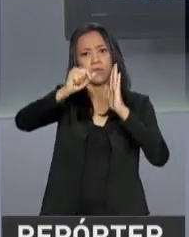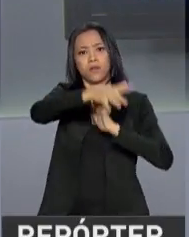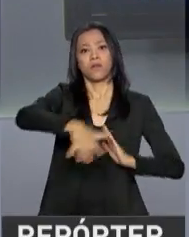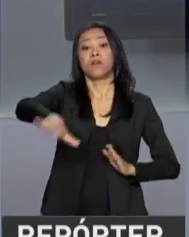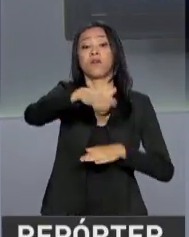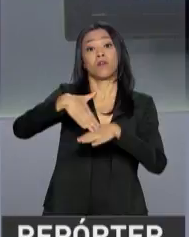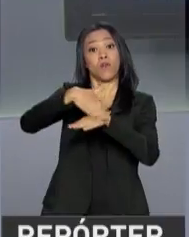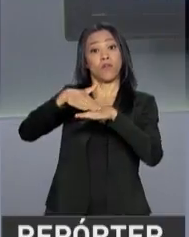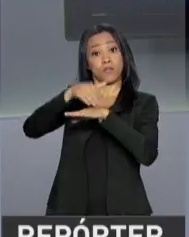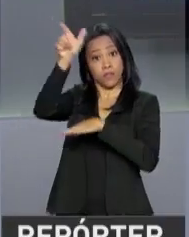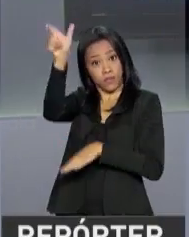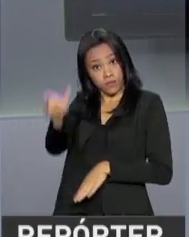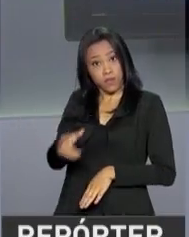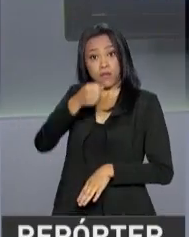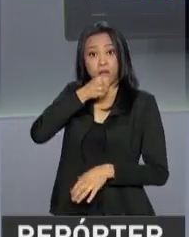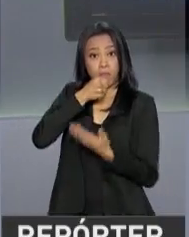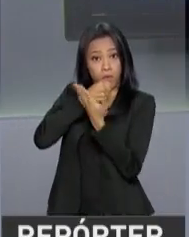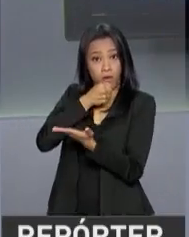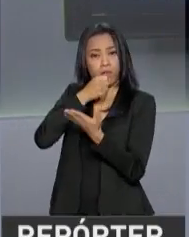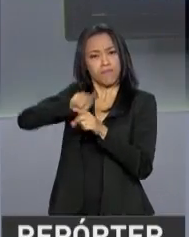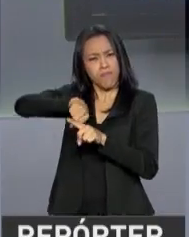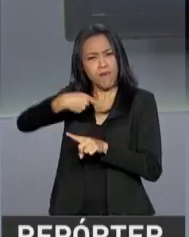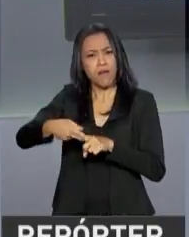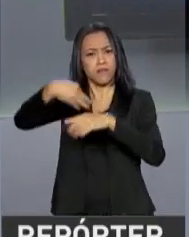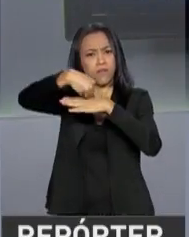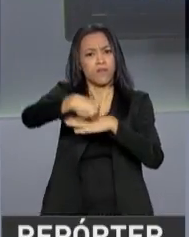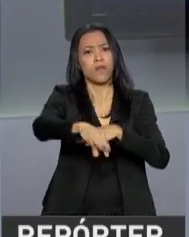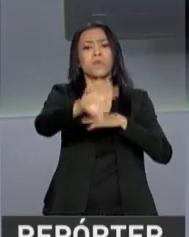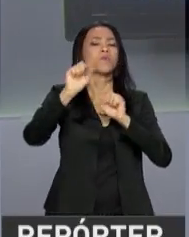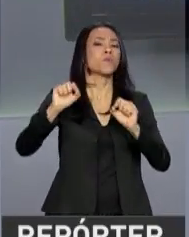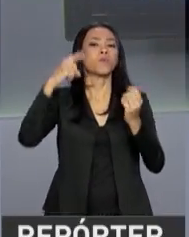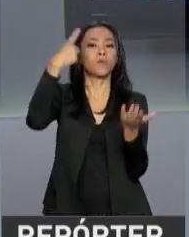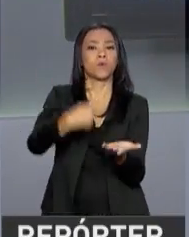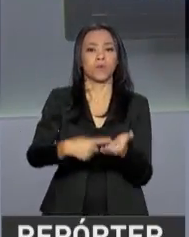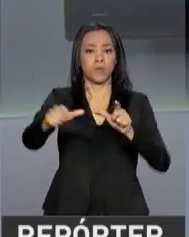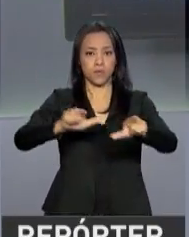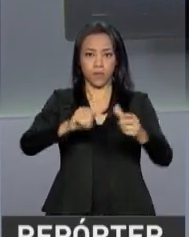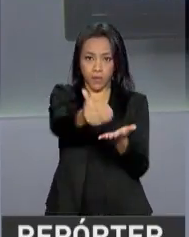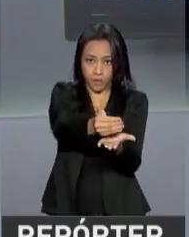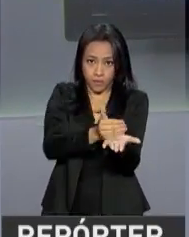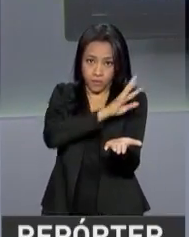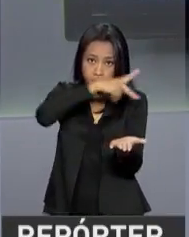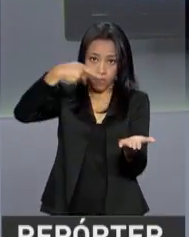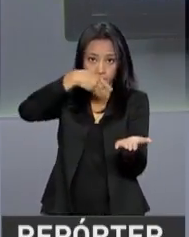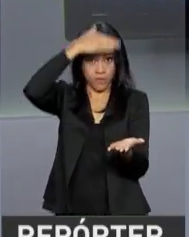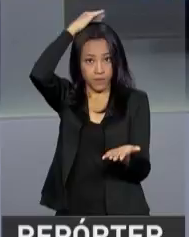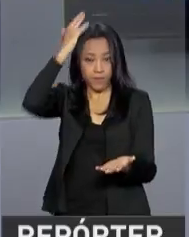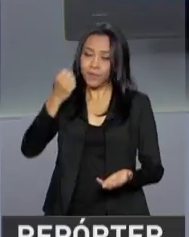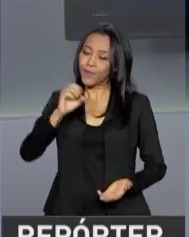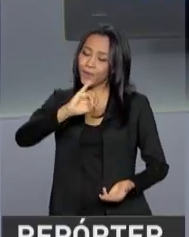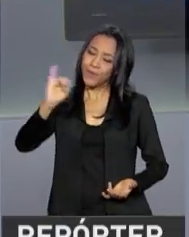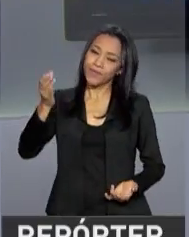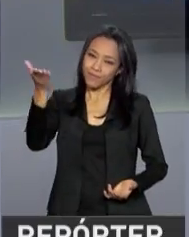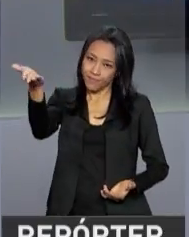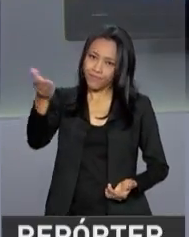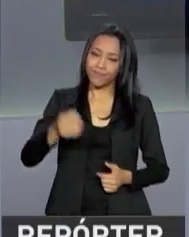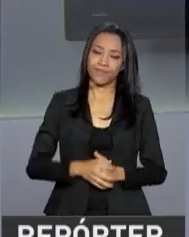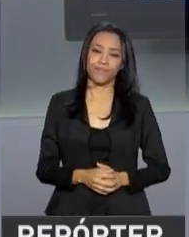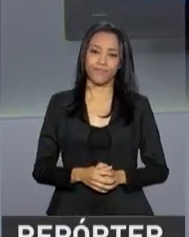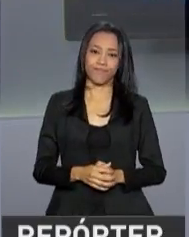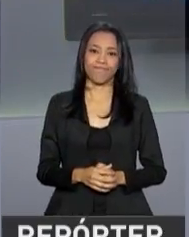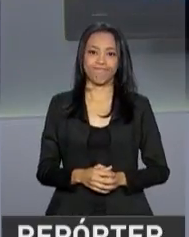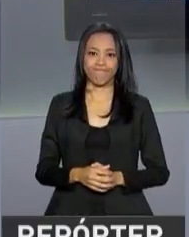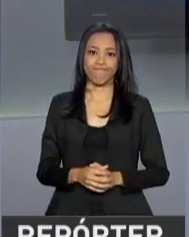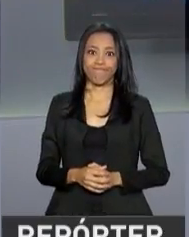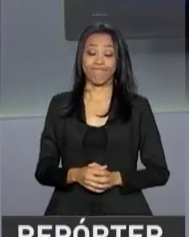ao vivo com a repórter luana karen que traz mais informações da agenda do presidente michel temer olá a lona com você